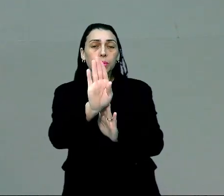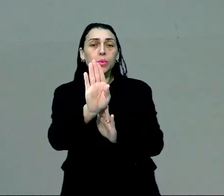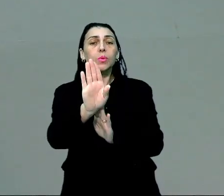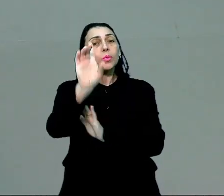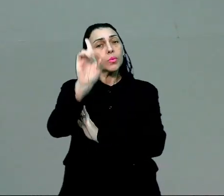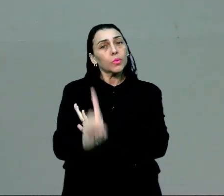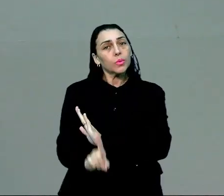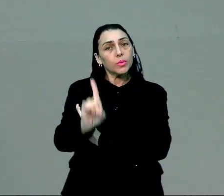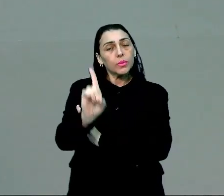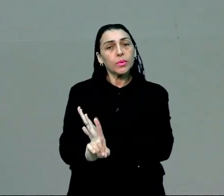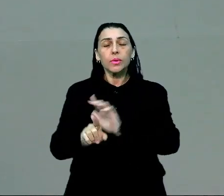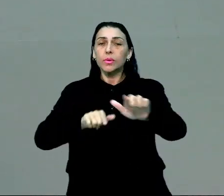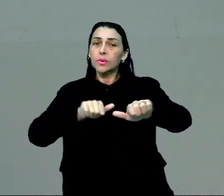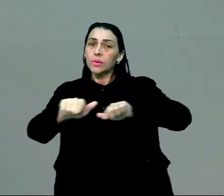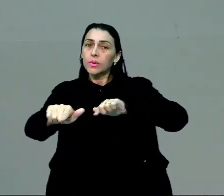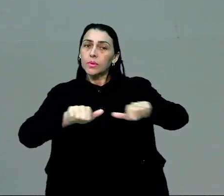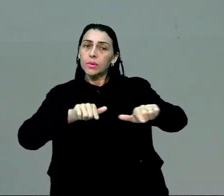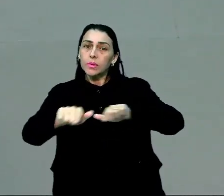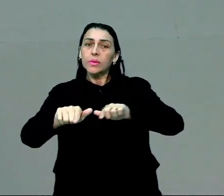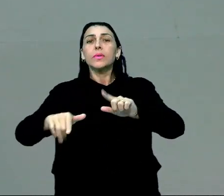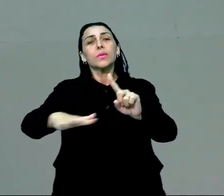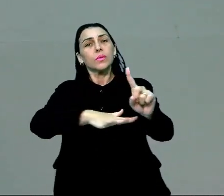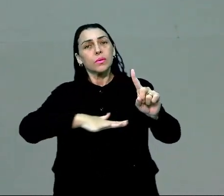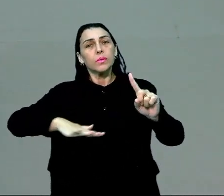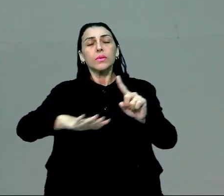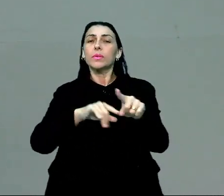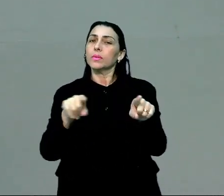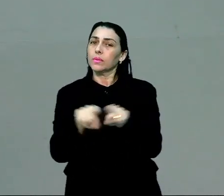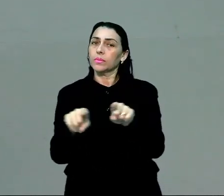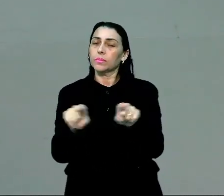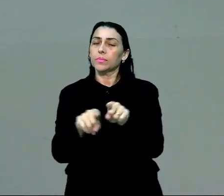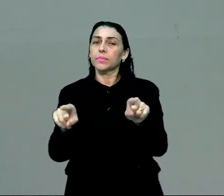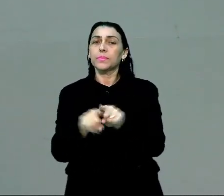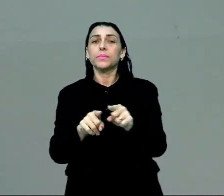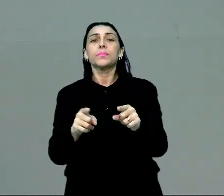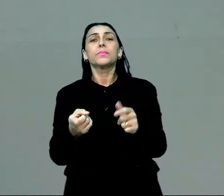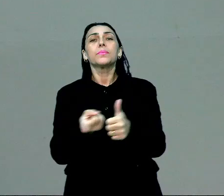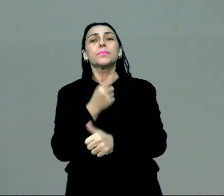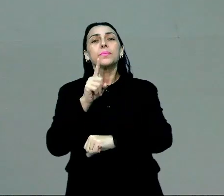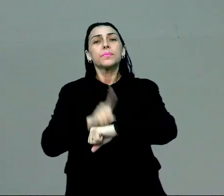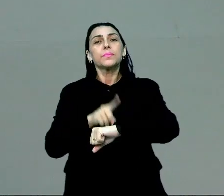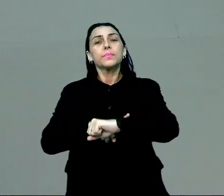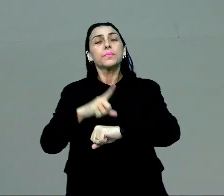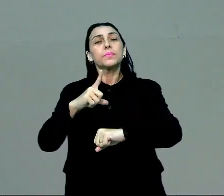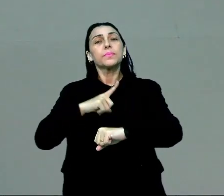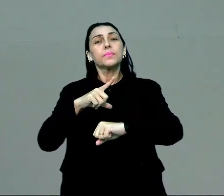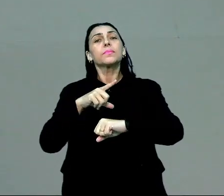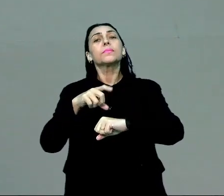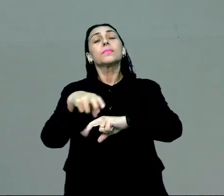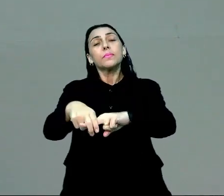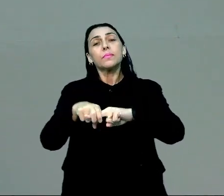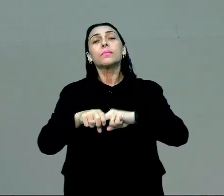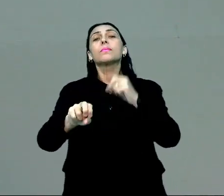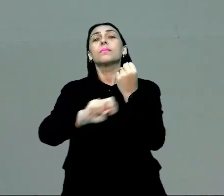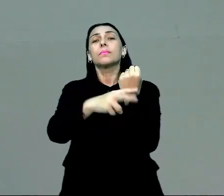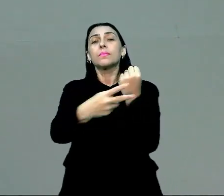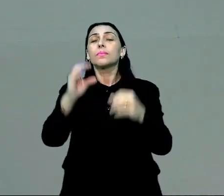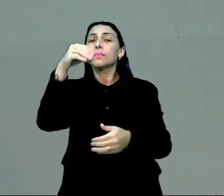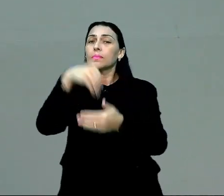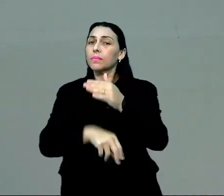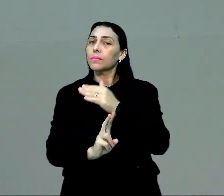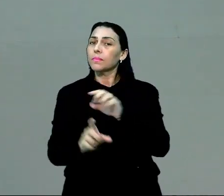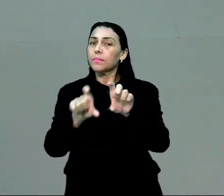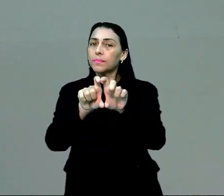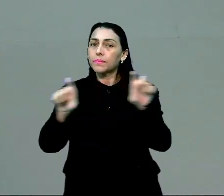nos direitos trabalhistas e sociais. Então, nesse primeiro momento, eu tenho causa e eu tenho consequência dentro do